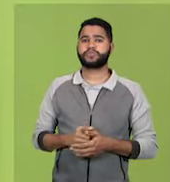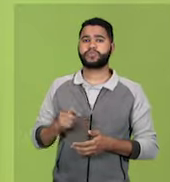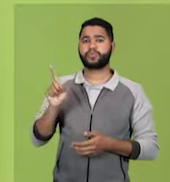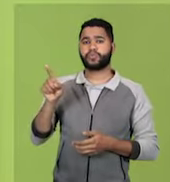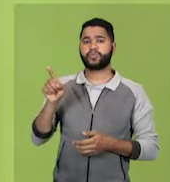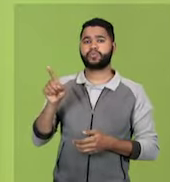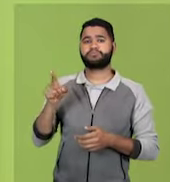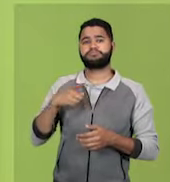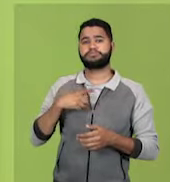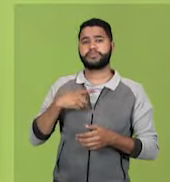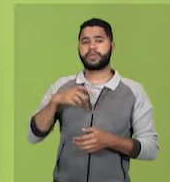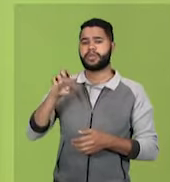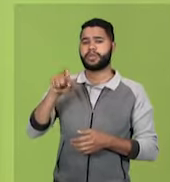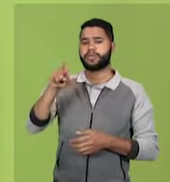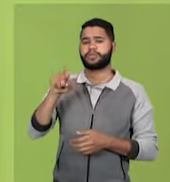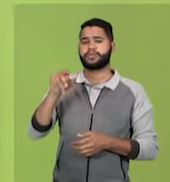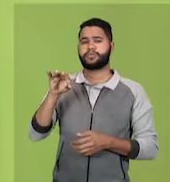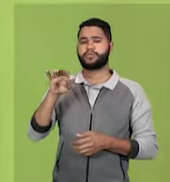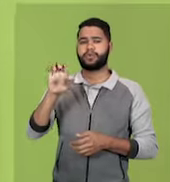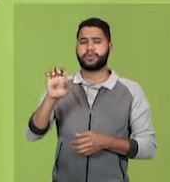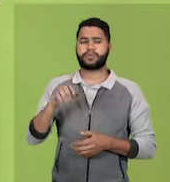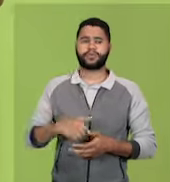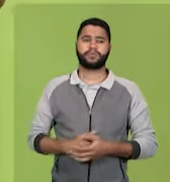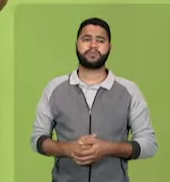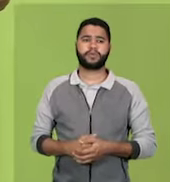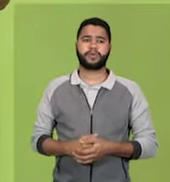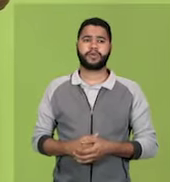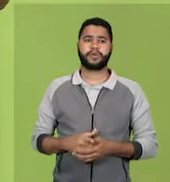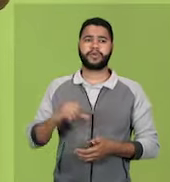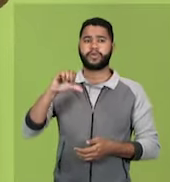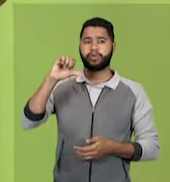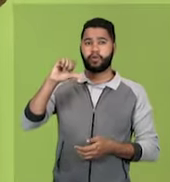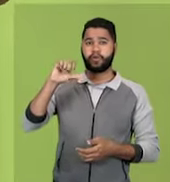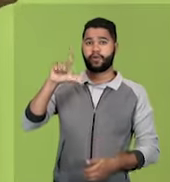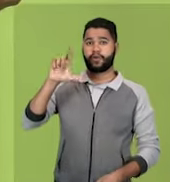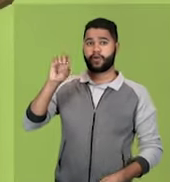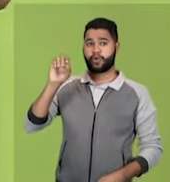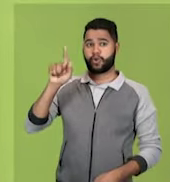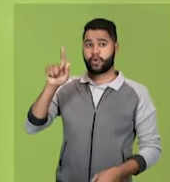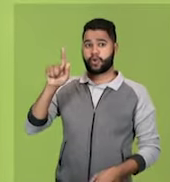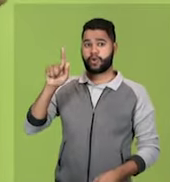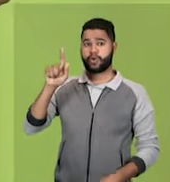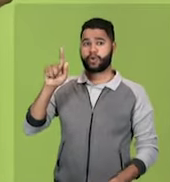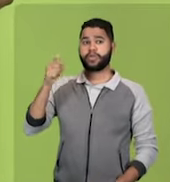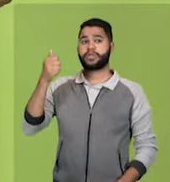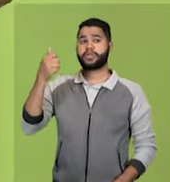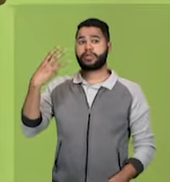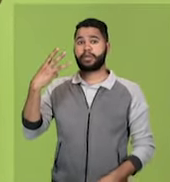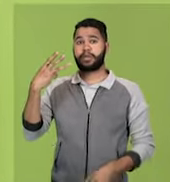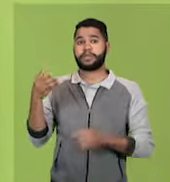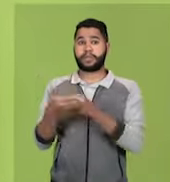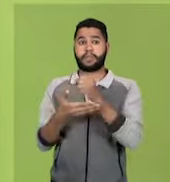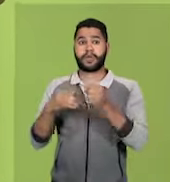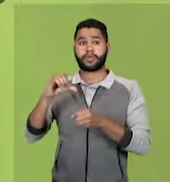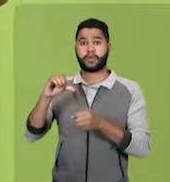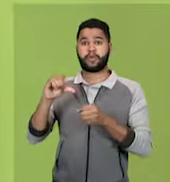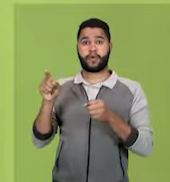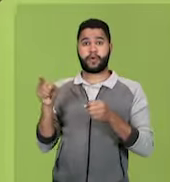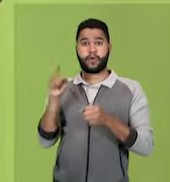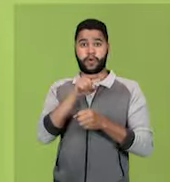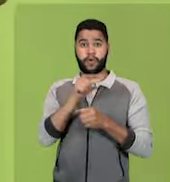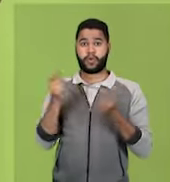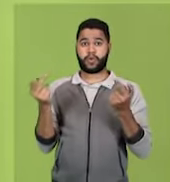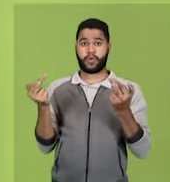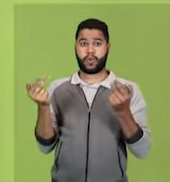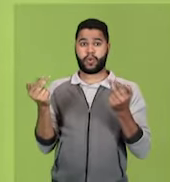expoente. Então aqui, ó, 9 logaritmo de 3 na base 9. As bases são iguais, ó, do